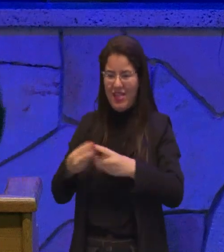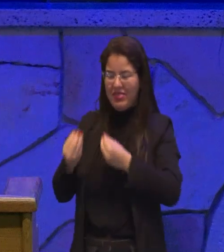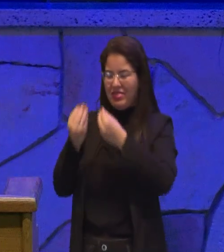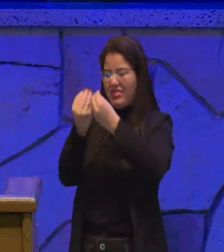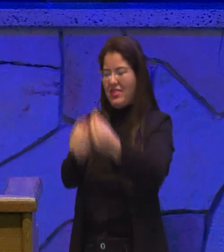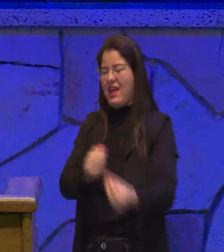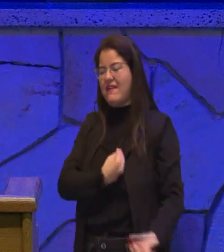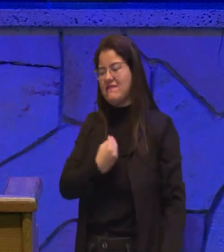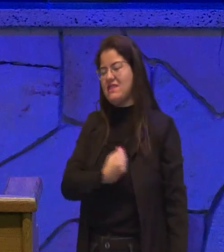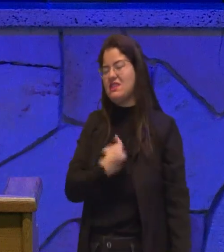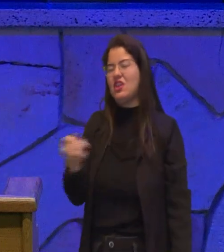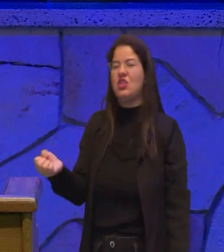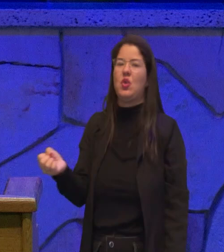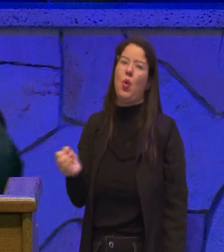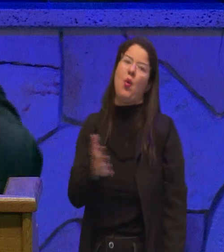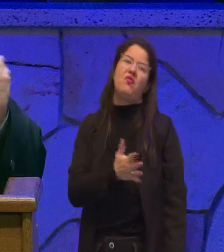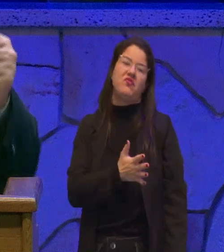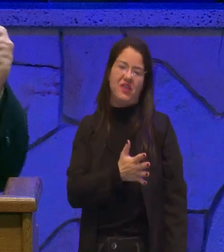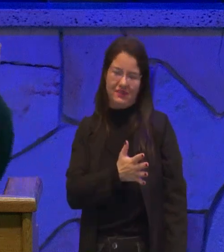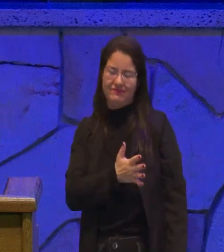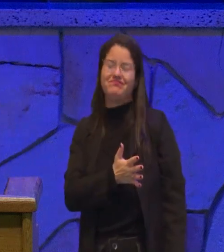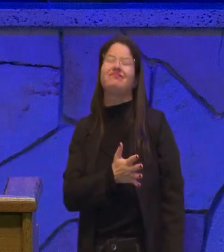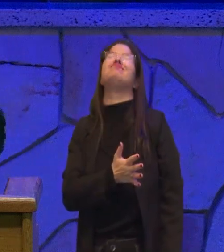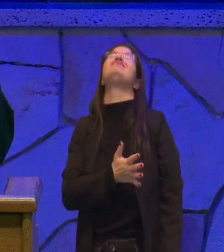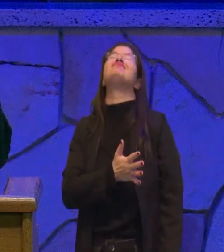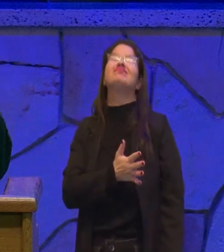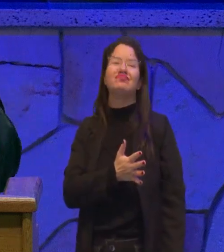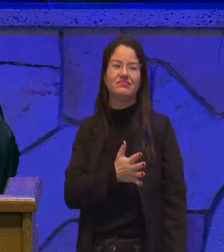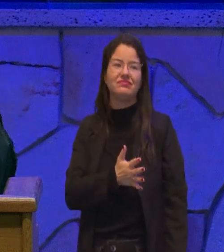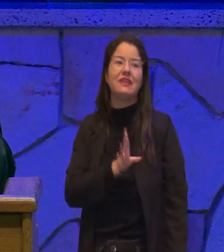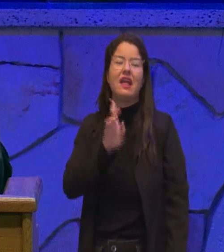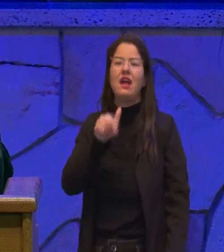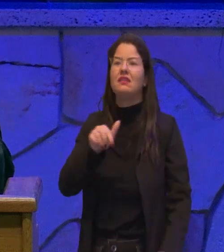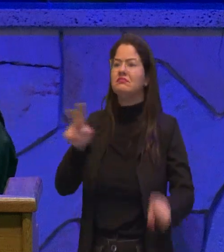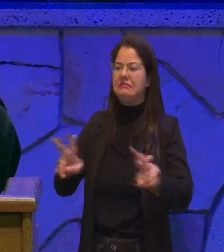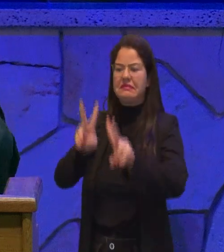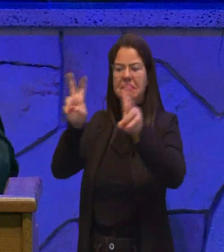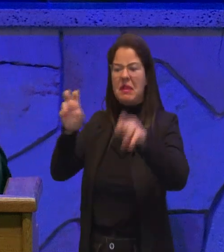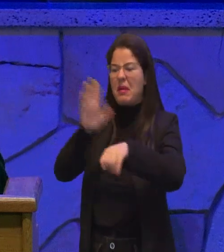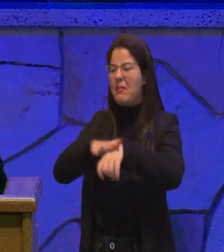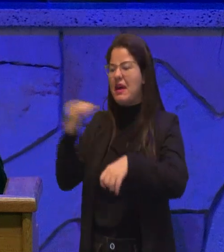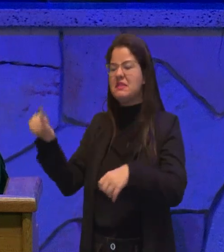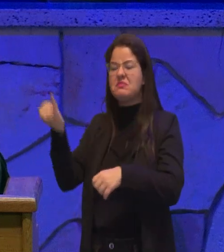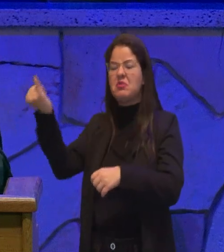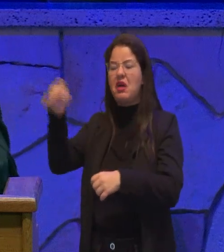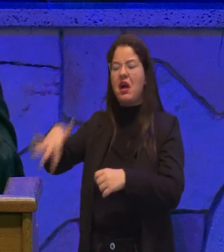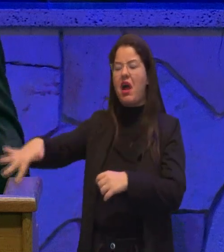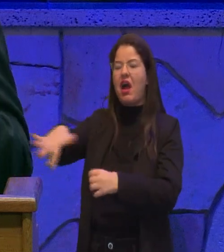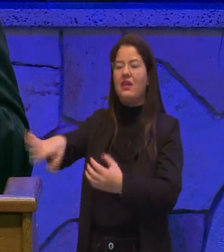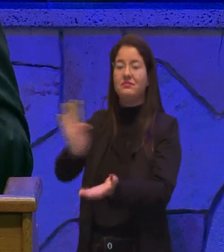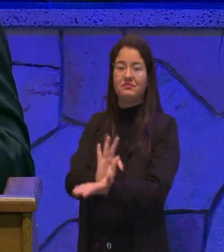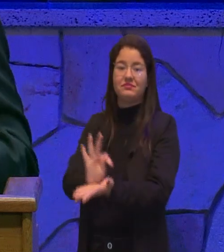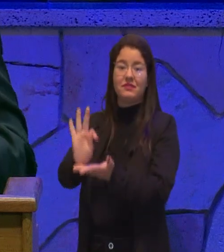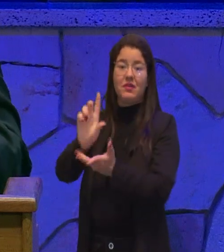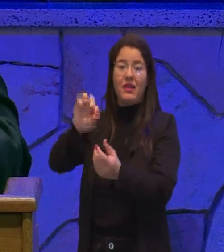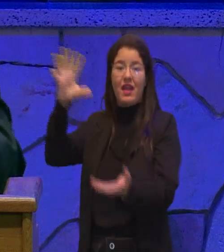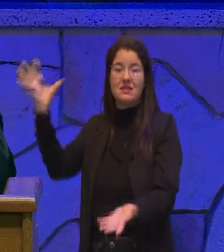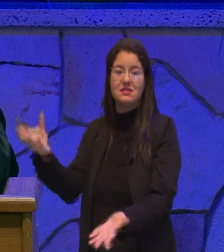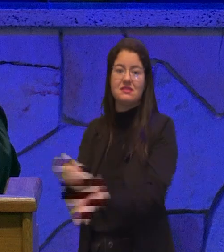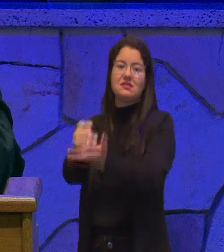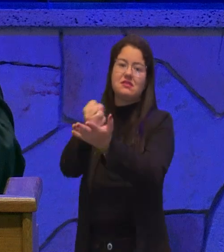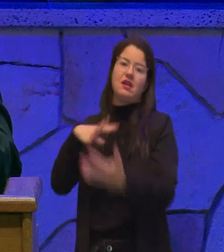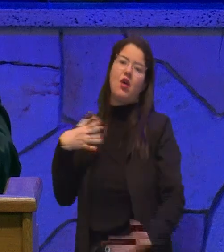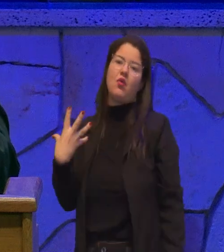veio redimir. Este é um dos assuntos mais importantes da teologia, que é a redenção,